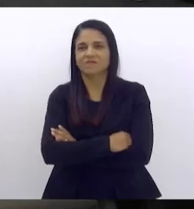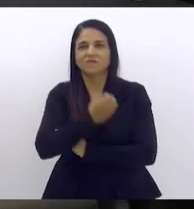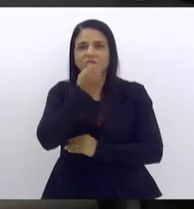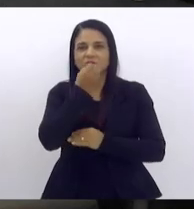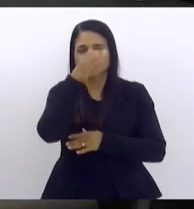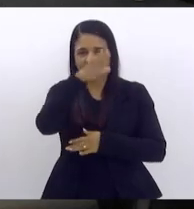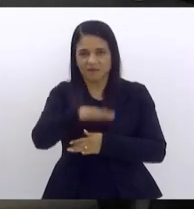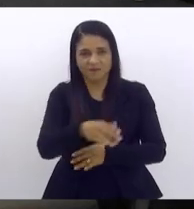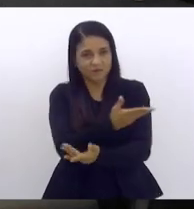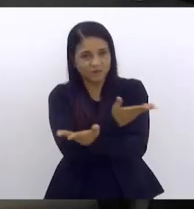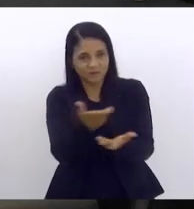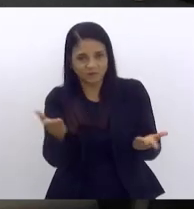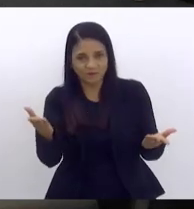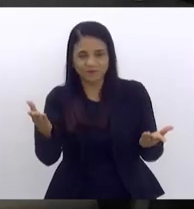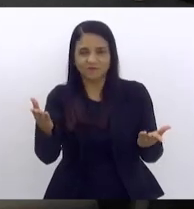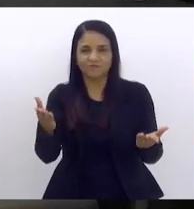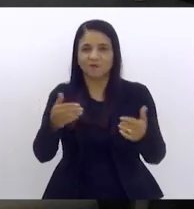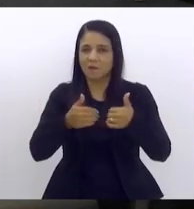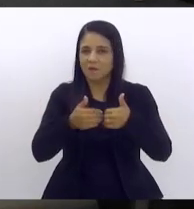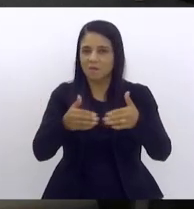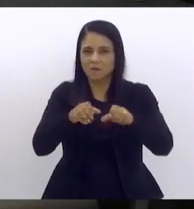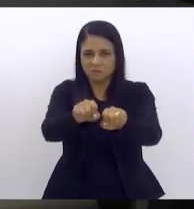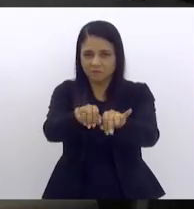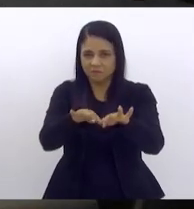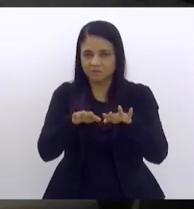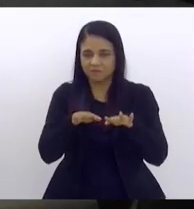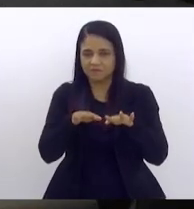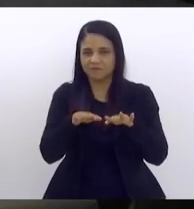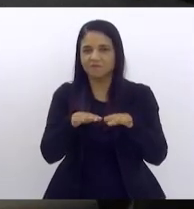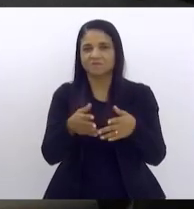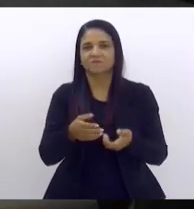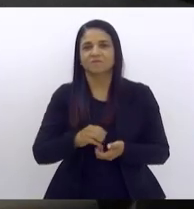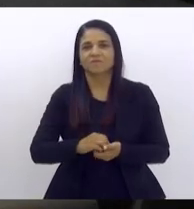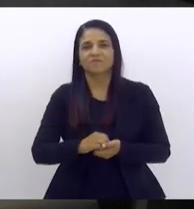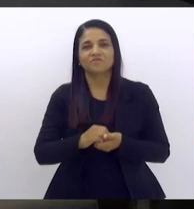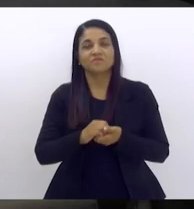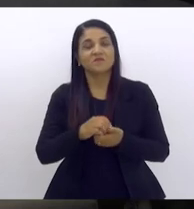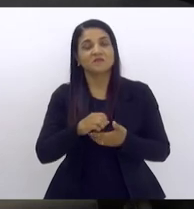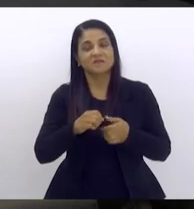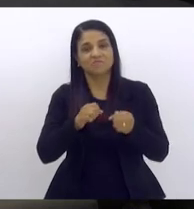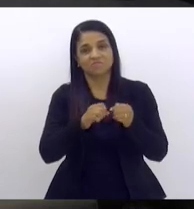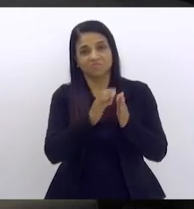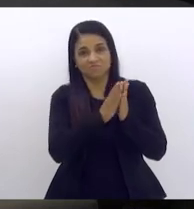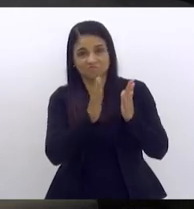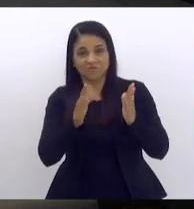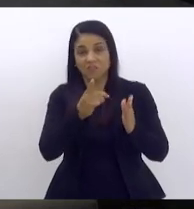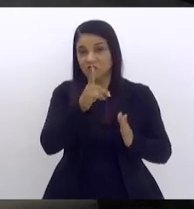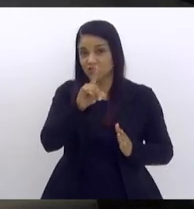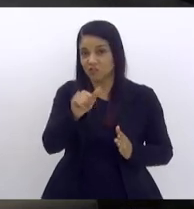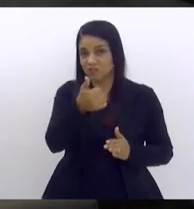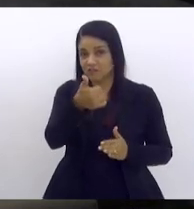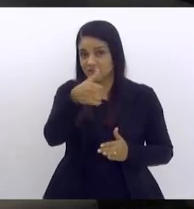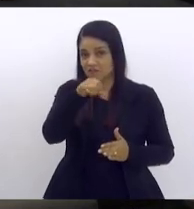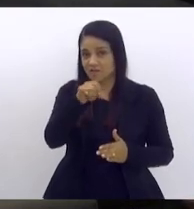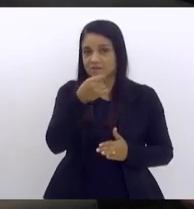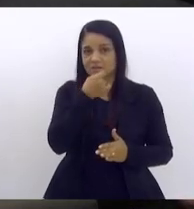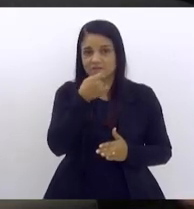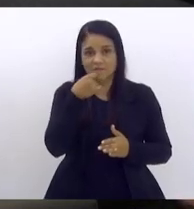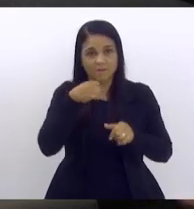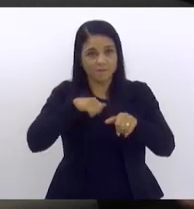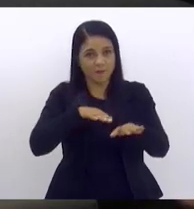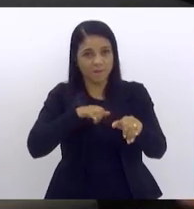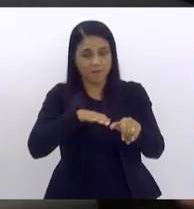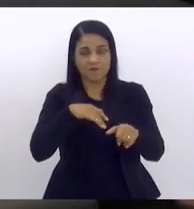Boa tarde a todos e todas. Está reaberta a sessão. Sessão ordinária do dia 19 de setembro